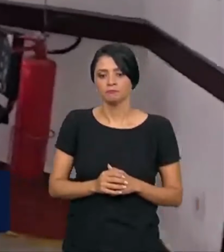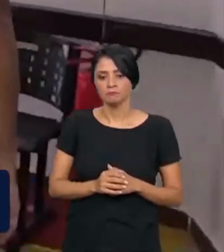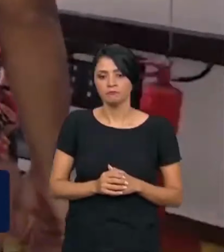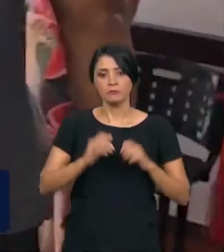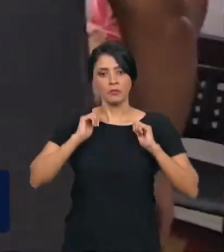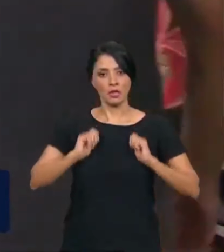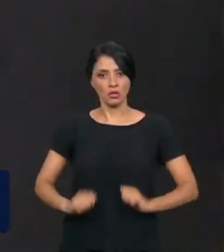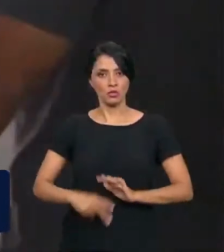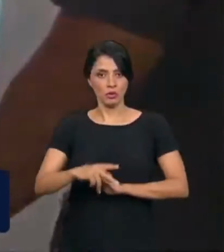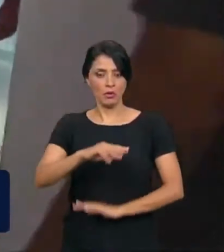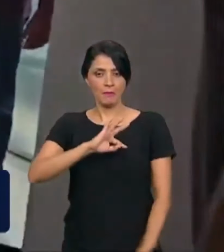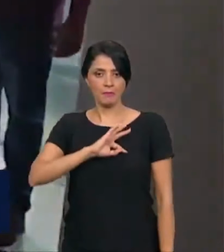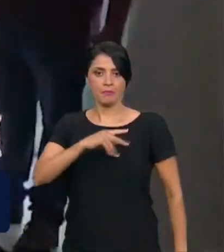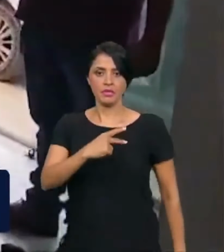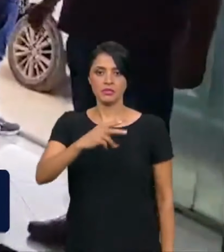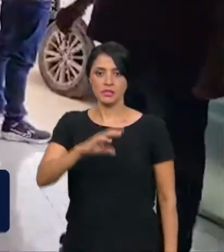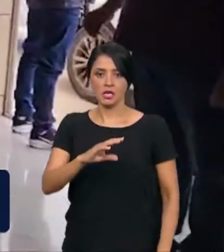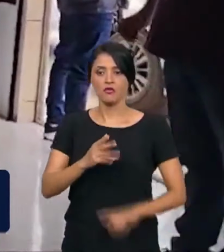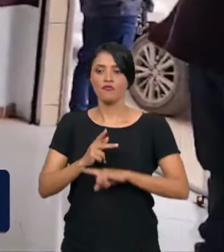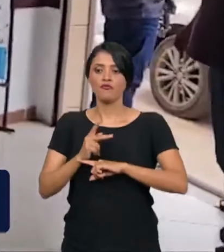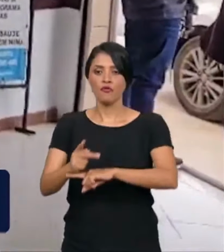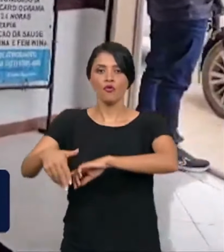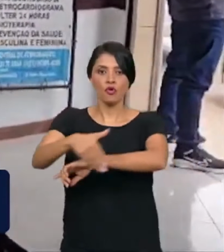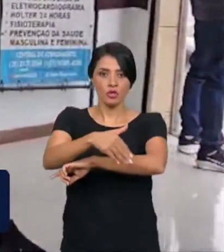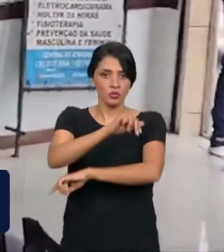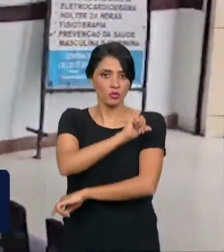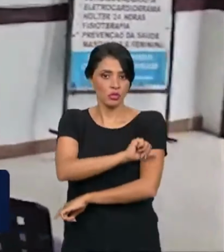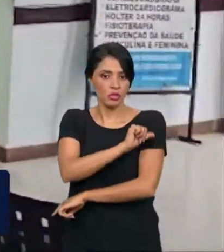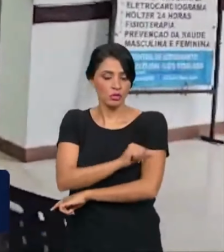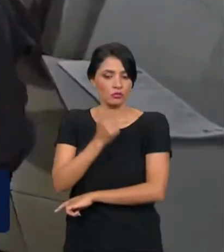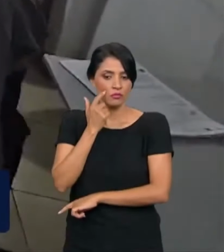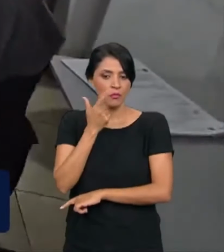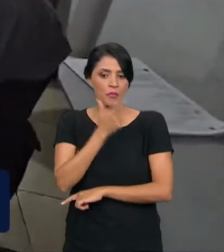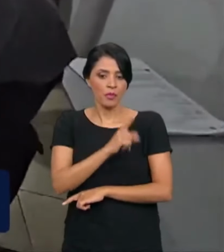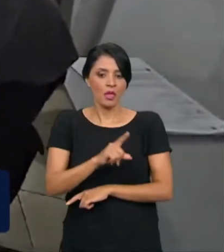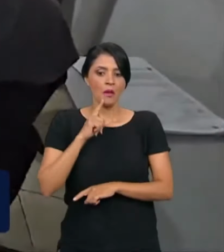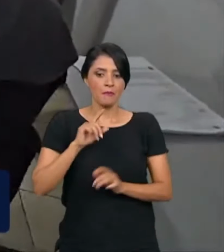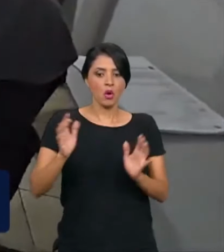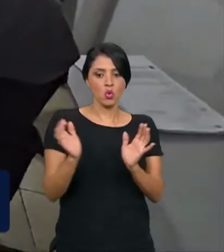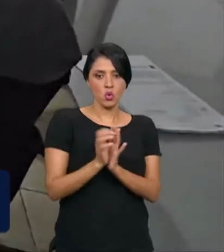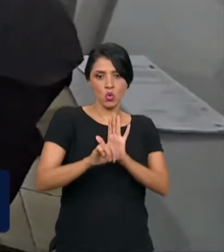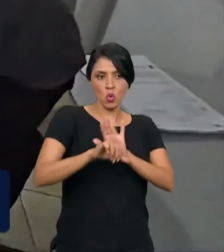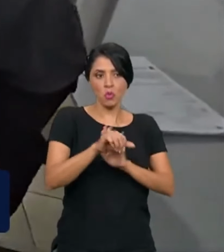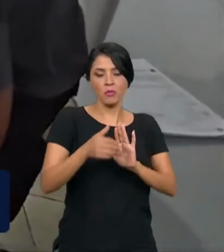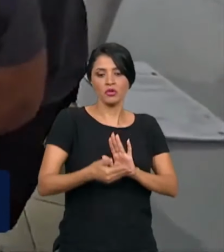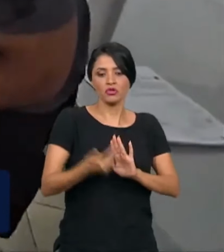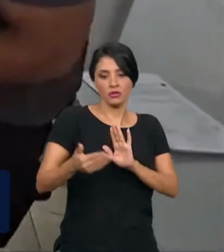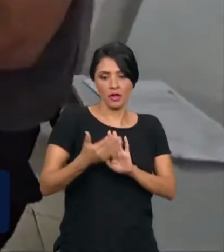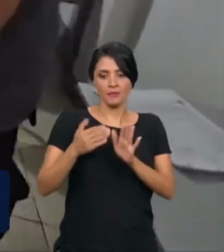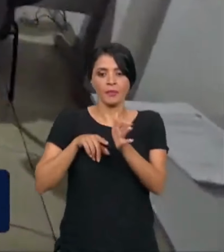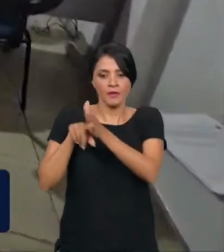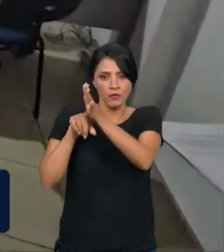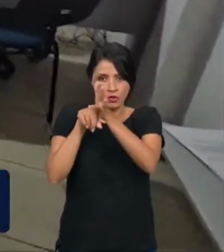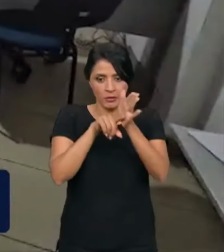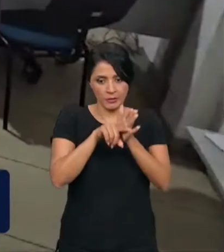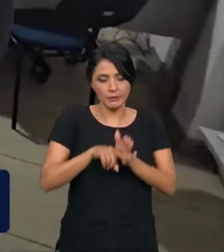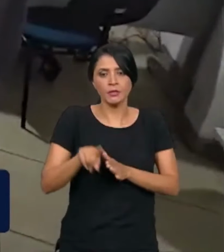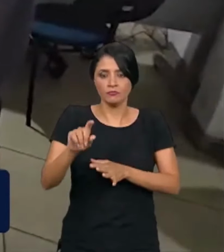Agentes da Polícia Civil do Rio foram às ruas em operação para desmontar a quadrilha. Segundo as investigações, o